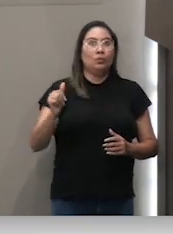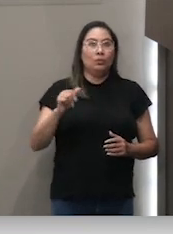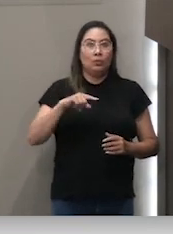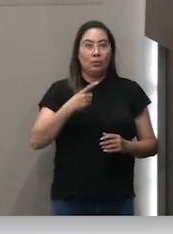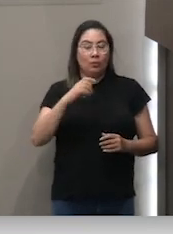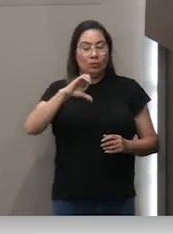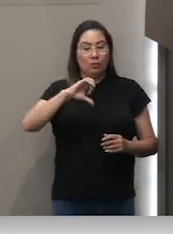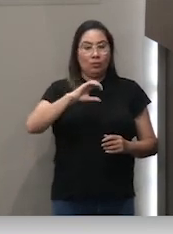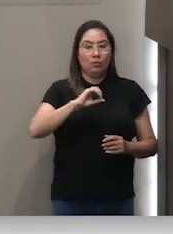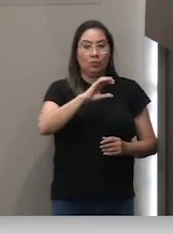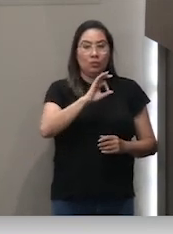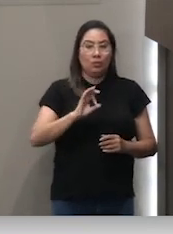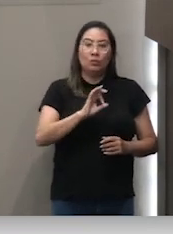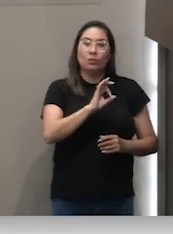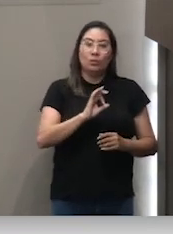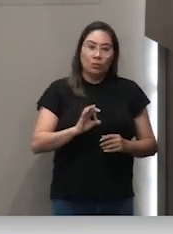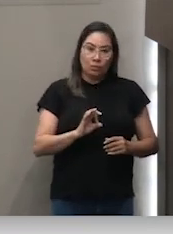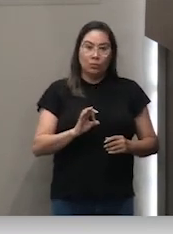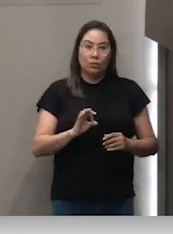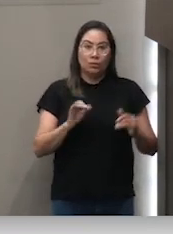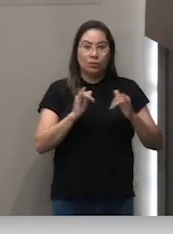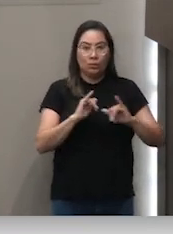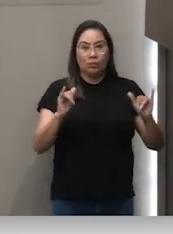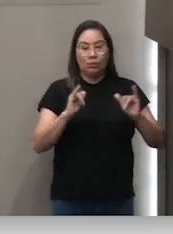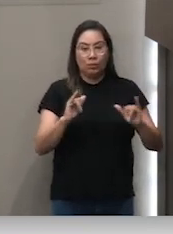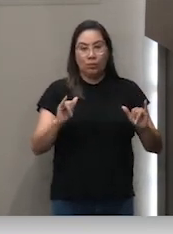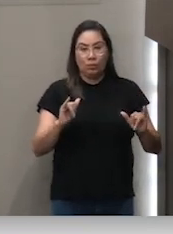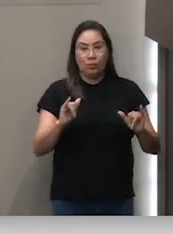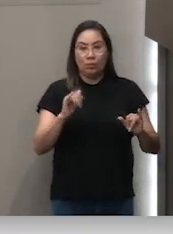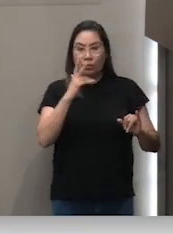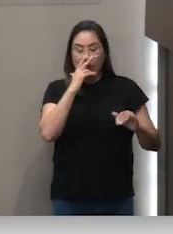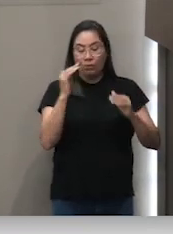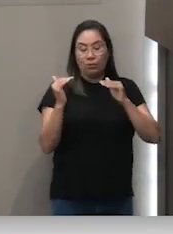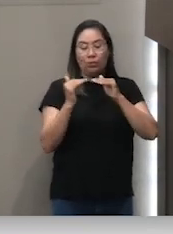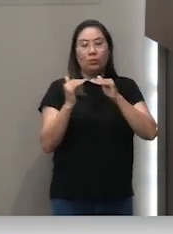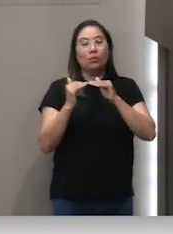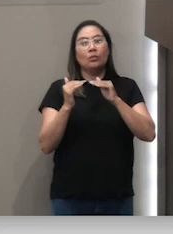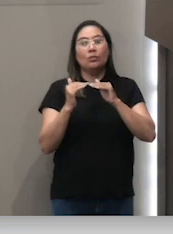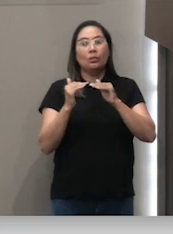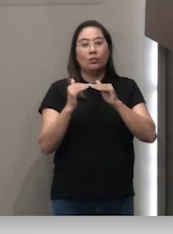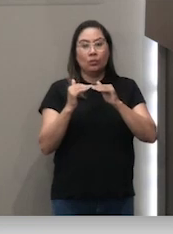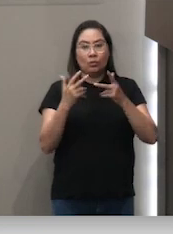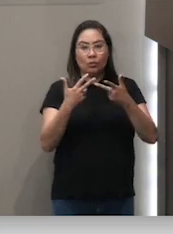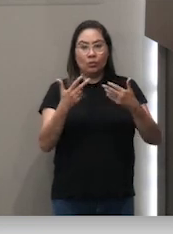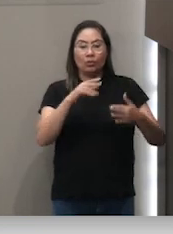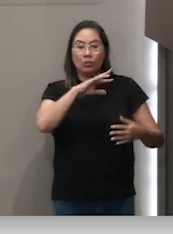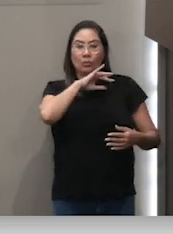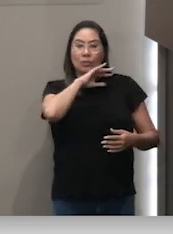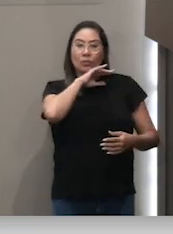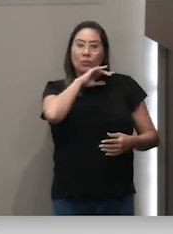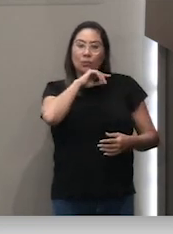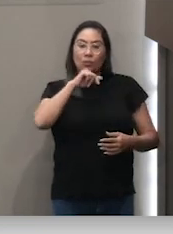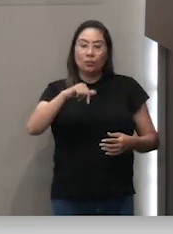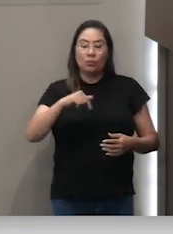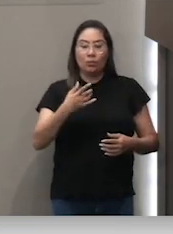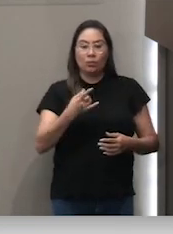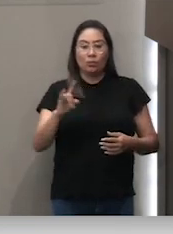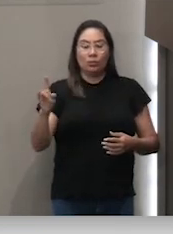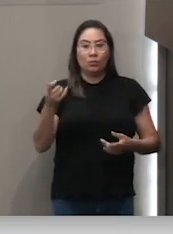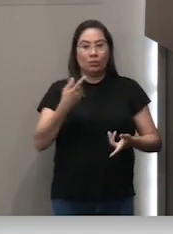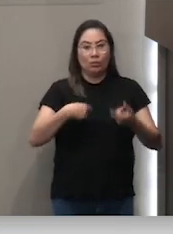nossa mídia de Passo Fundo é conivente com o que tem de ruim nessas